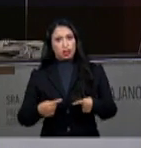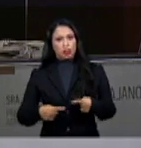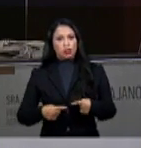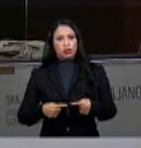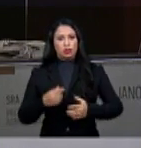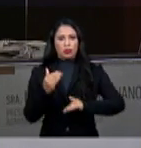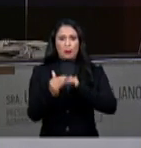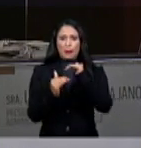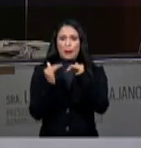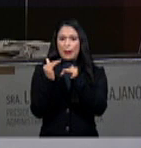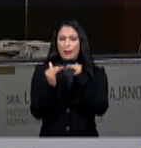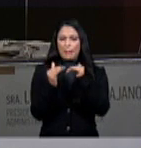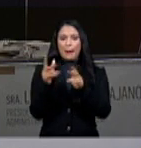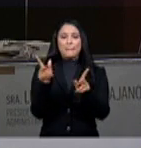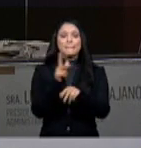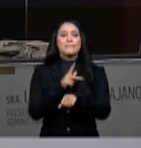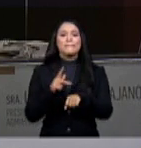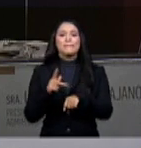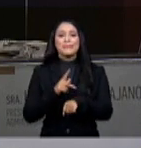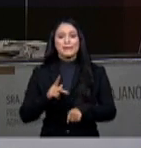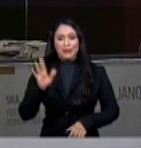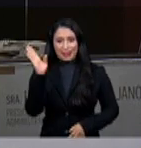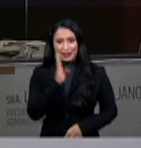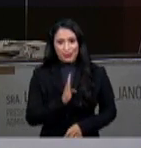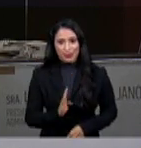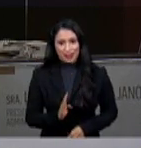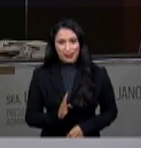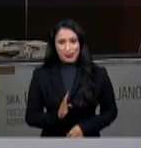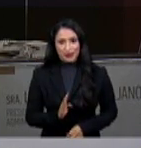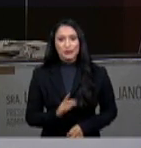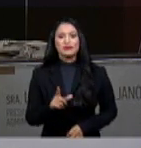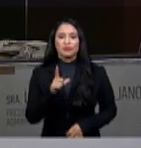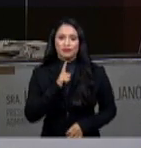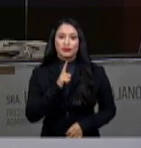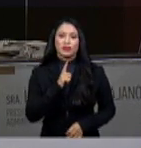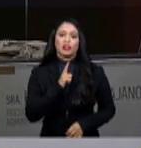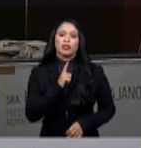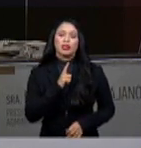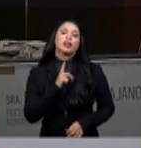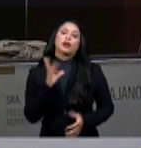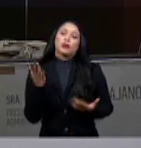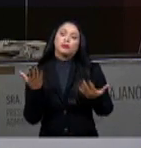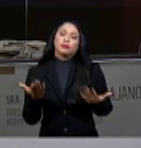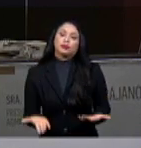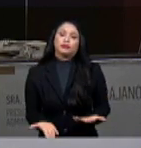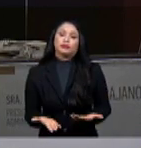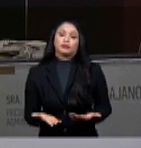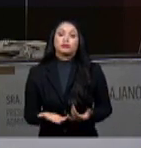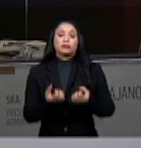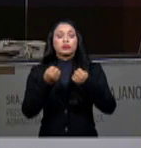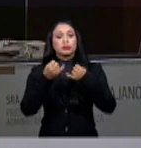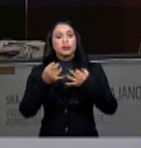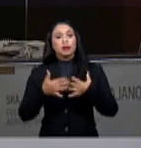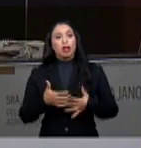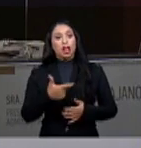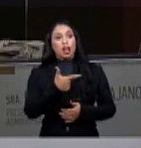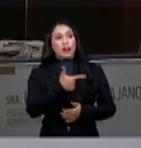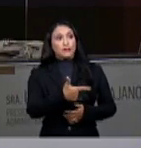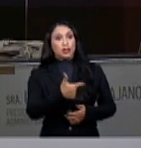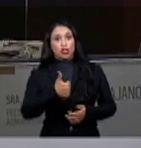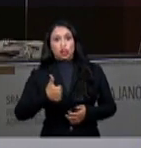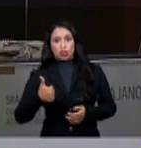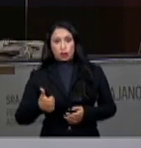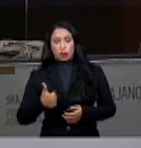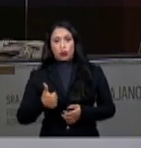construir a paz no Brasil para ser da paz então assim usando as suas palavras e a gente tem 21